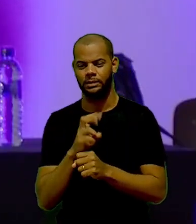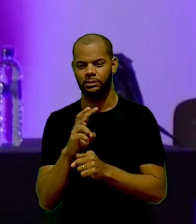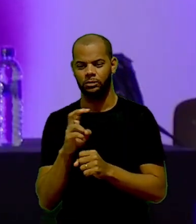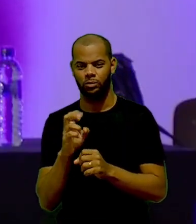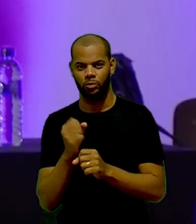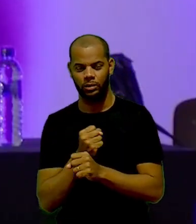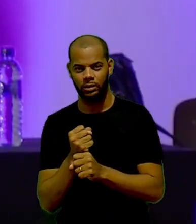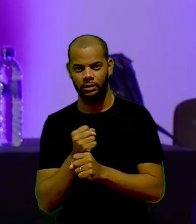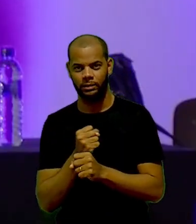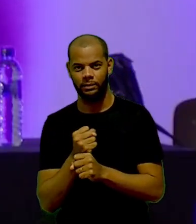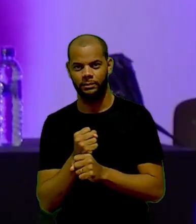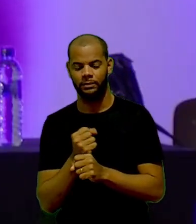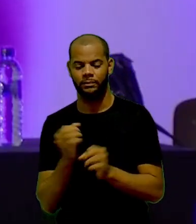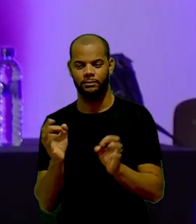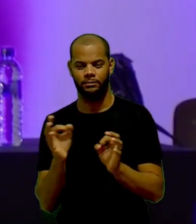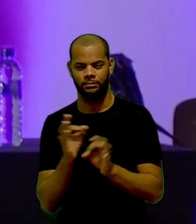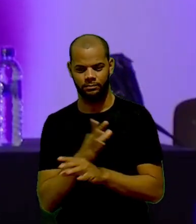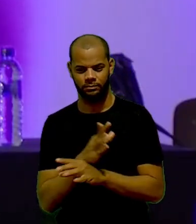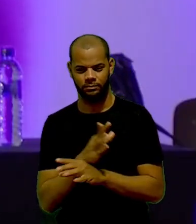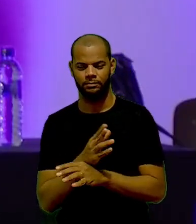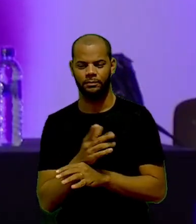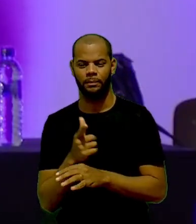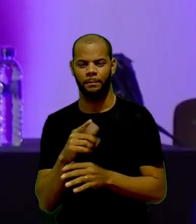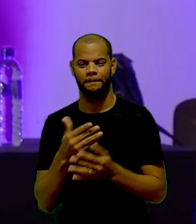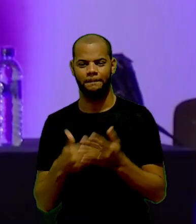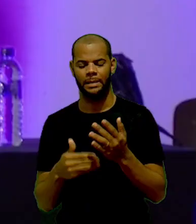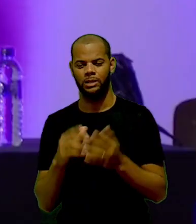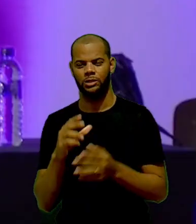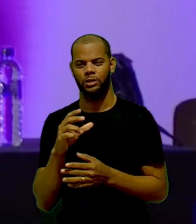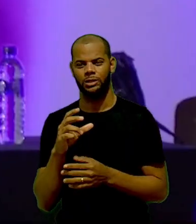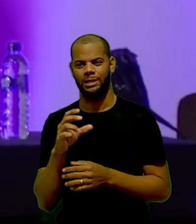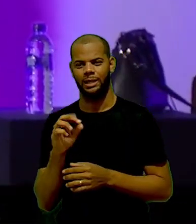anos, acaba a compensação, perde os créditos.